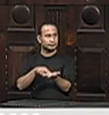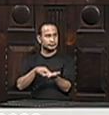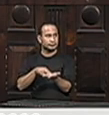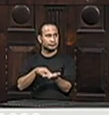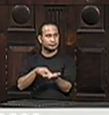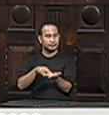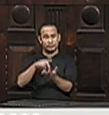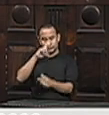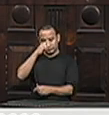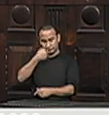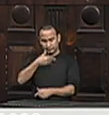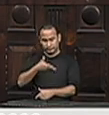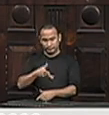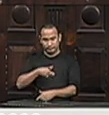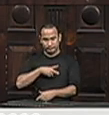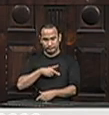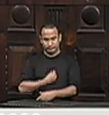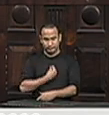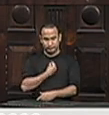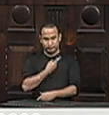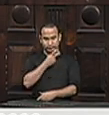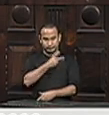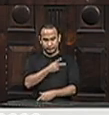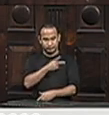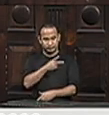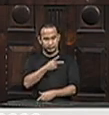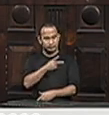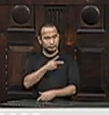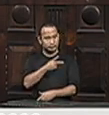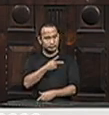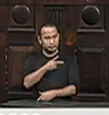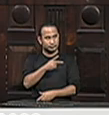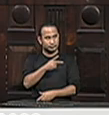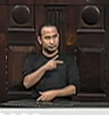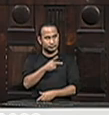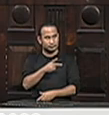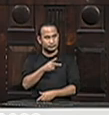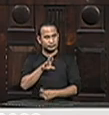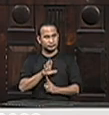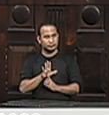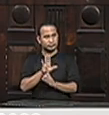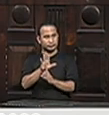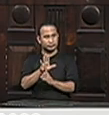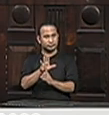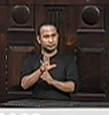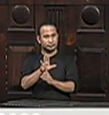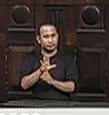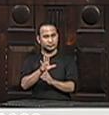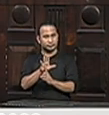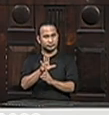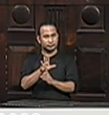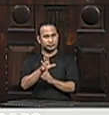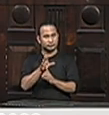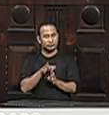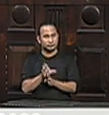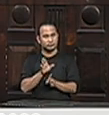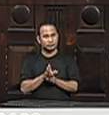Conselho, o que ele está querendo fazer é adaptar o Conselho a uma outra